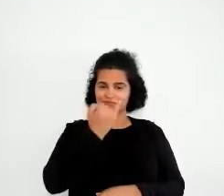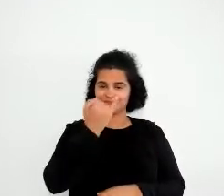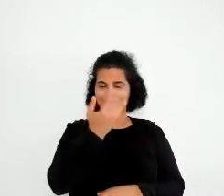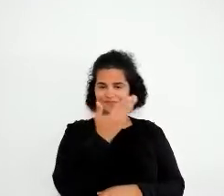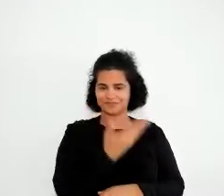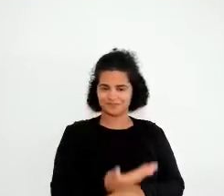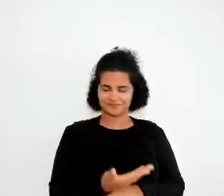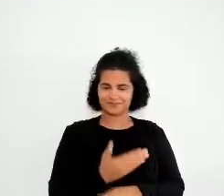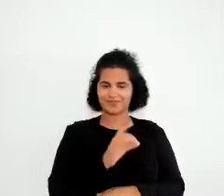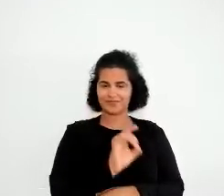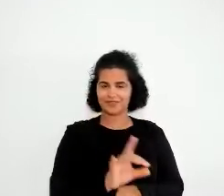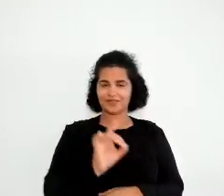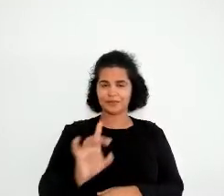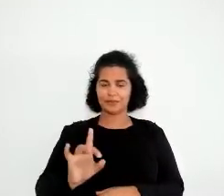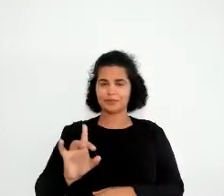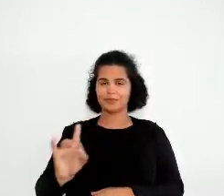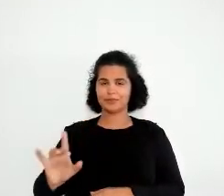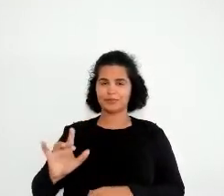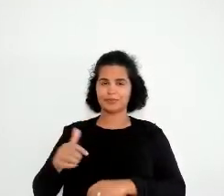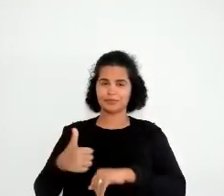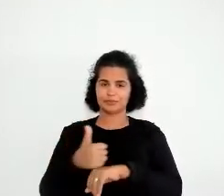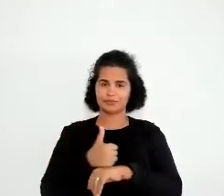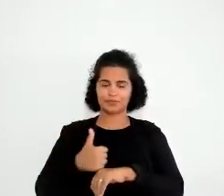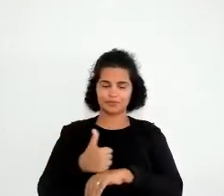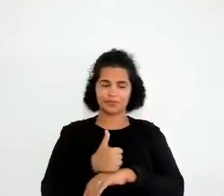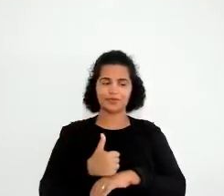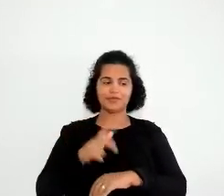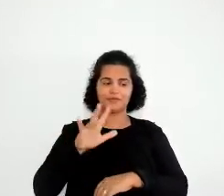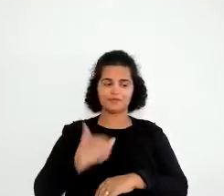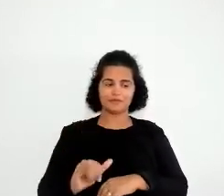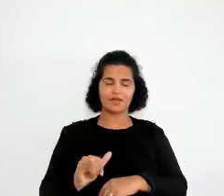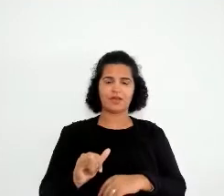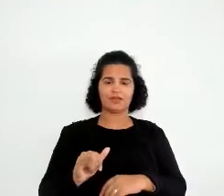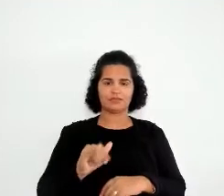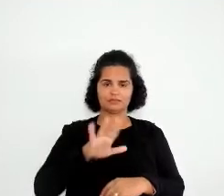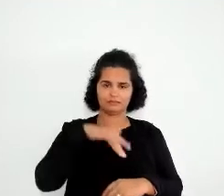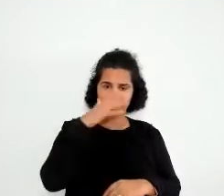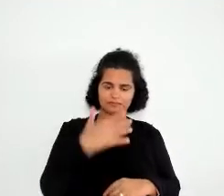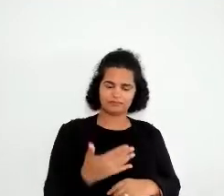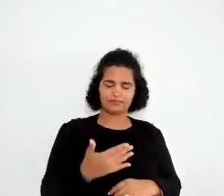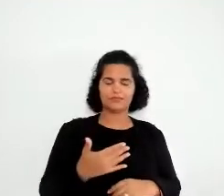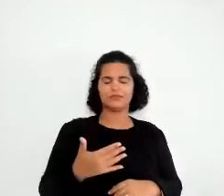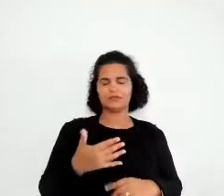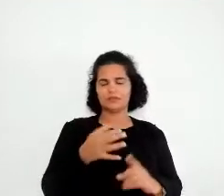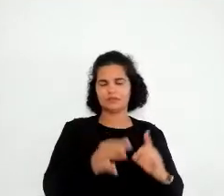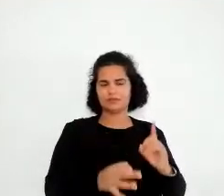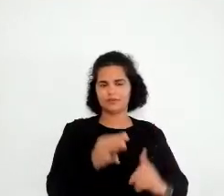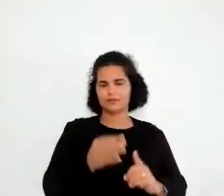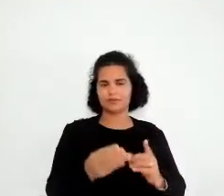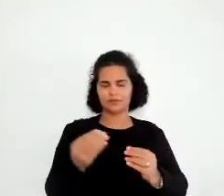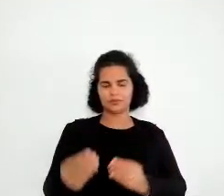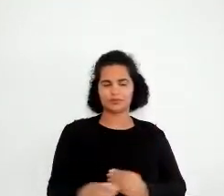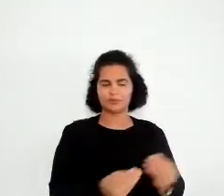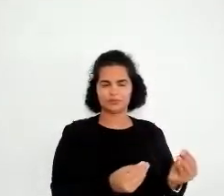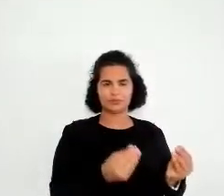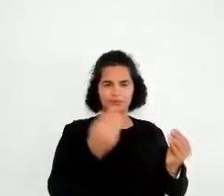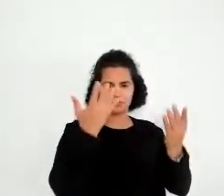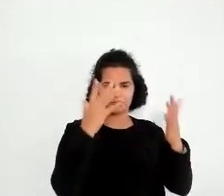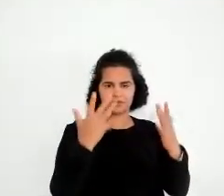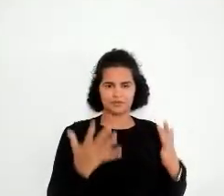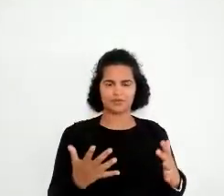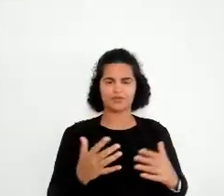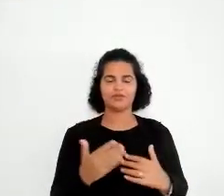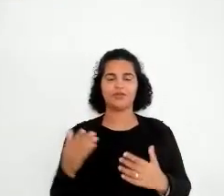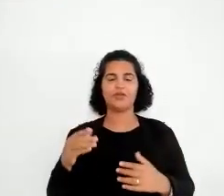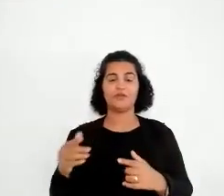dos profissionais aqui destacados receberá a honraria das mãos do desembargador que lhe conferiu a homenagem. A entrega será